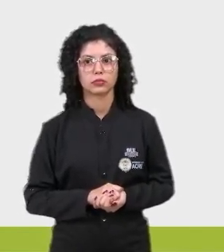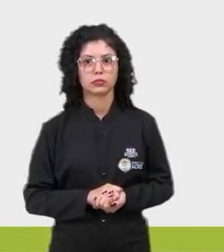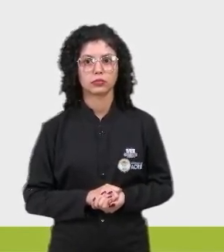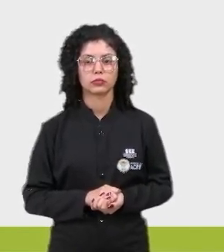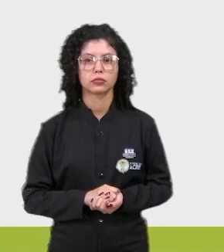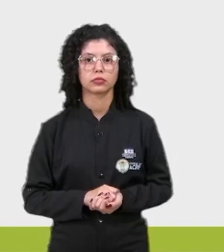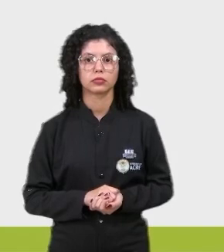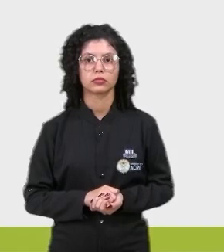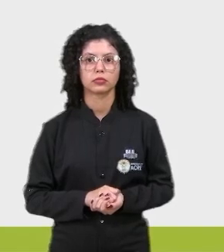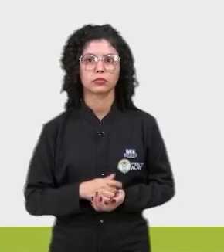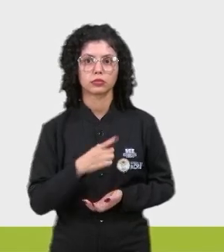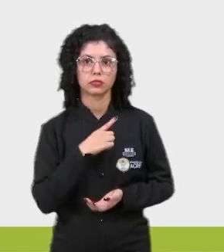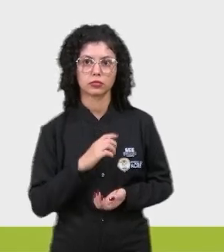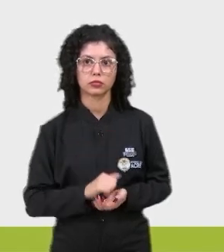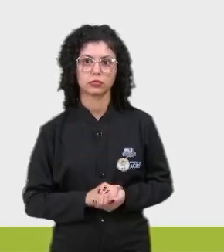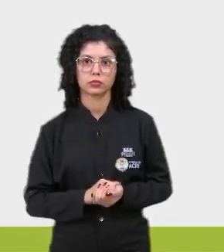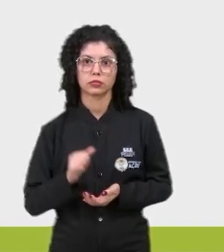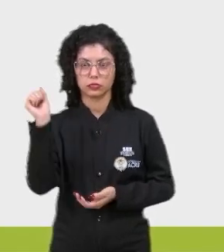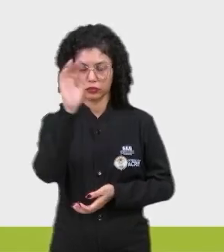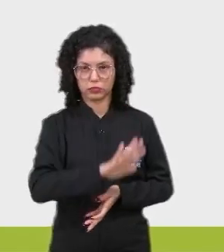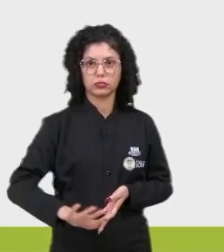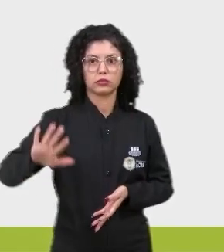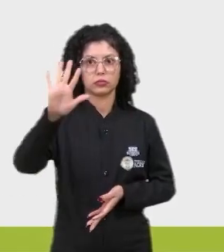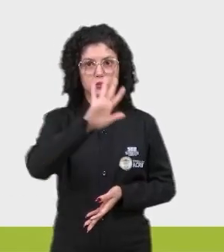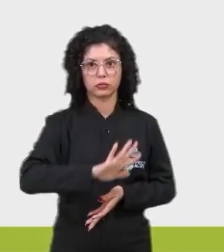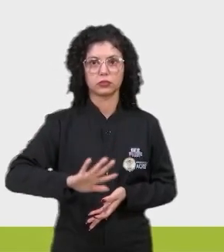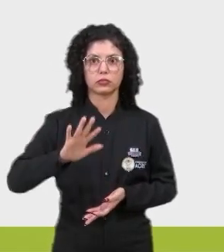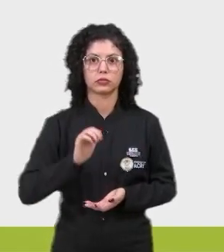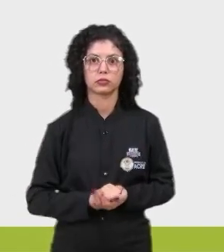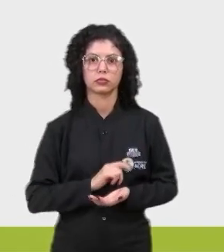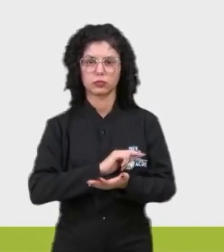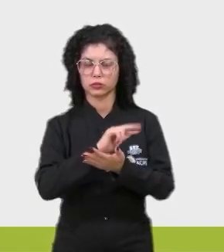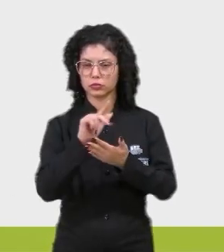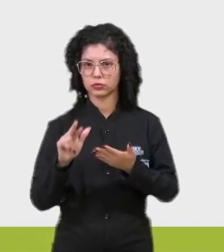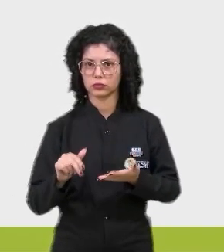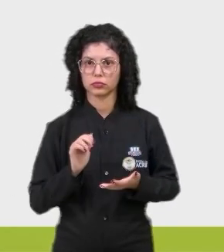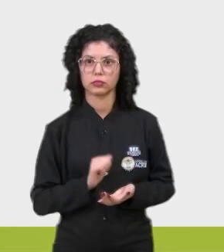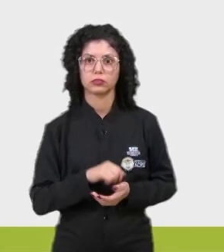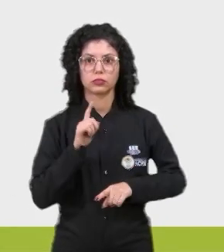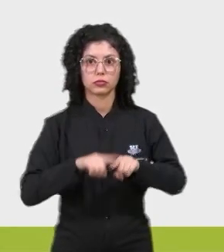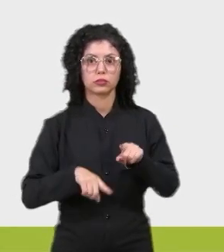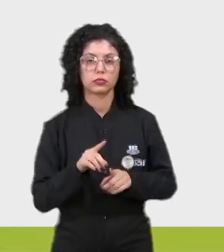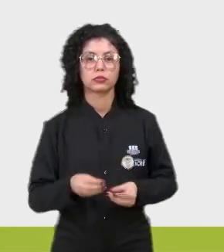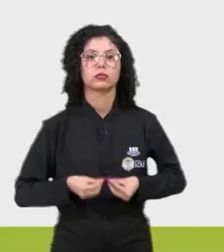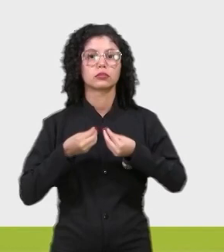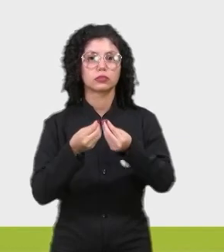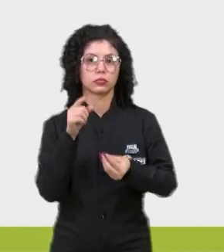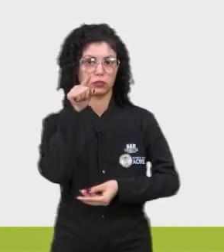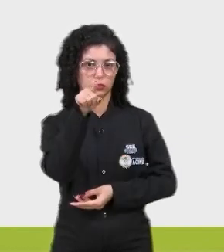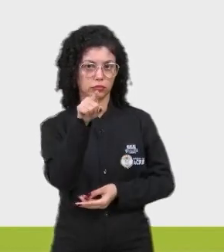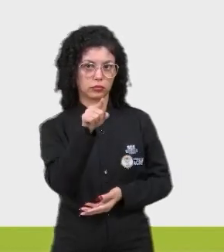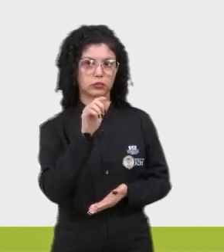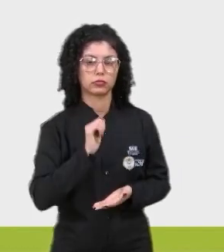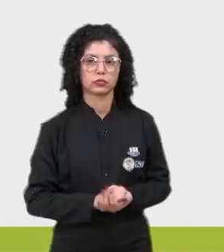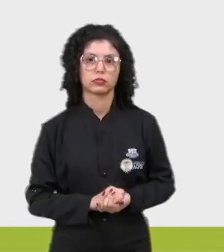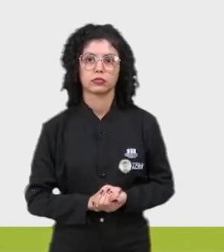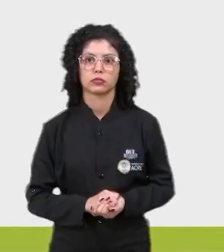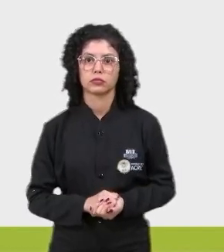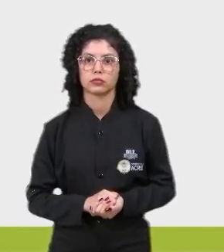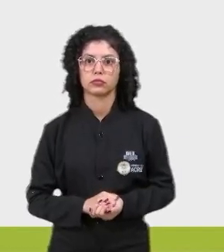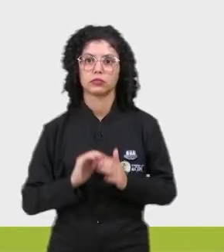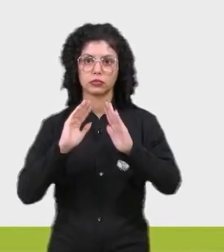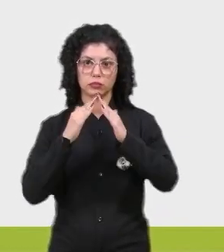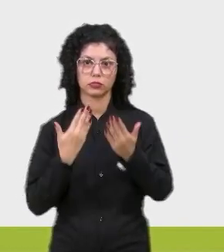E aqui nós temos as citações gerais, né, que são várias. Esse material vai ficar disponível para vocês, né, aí